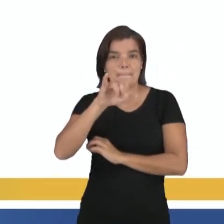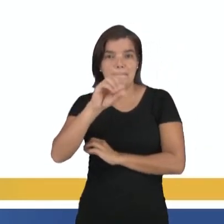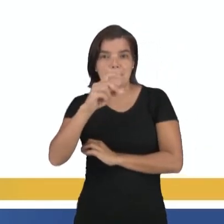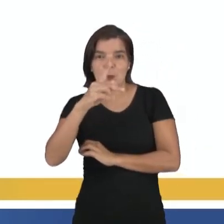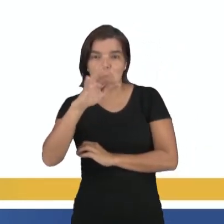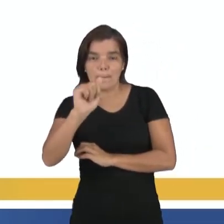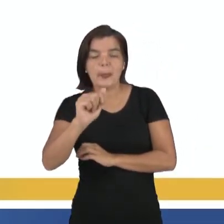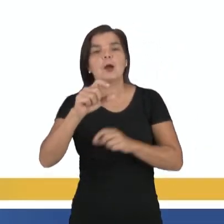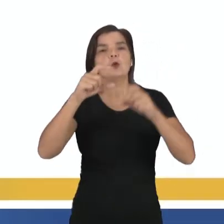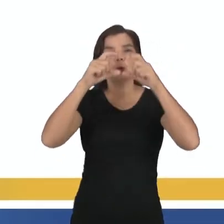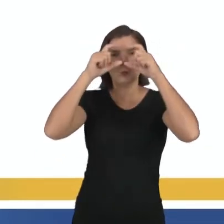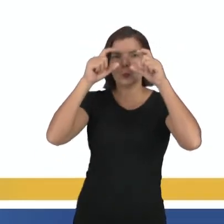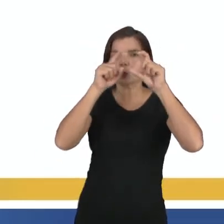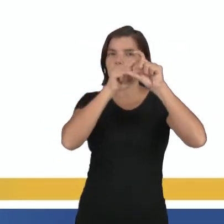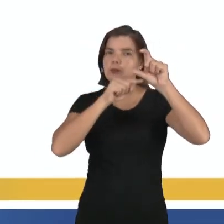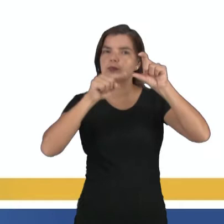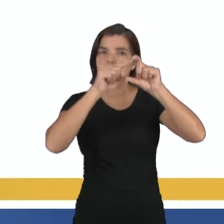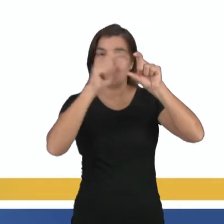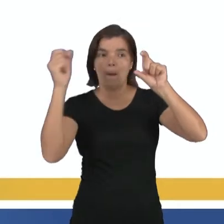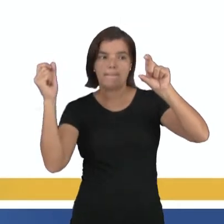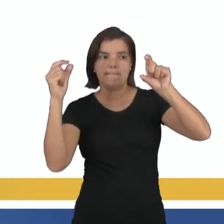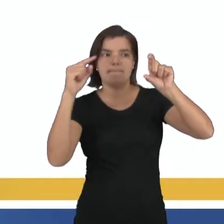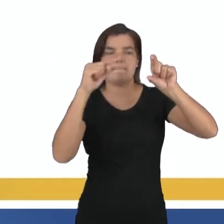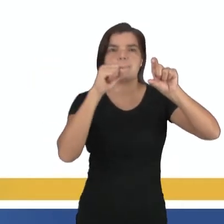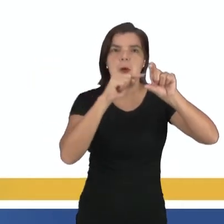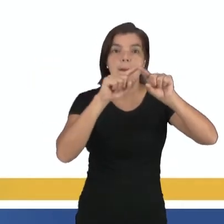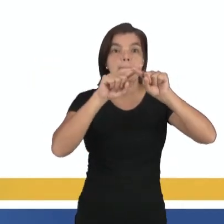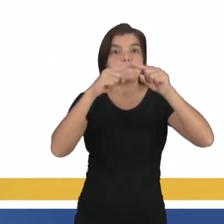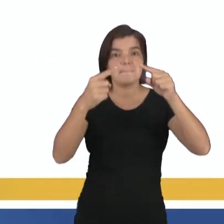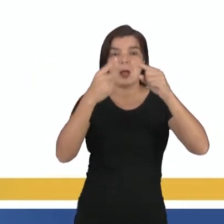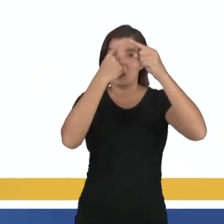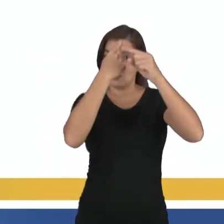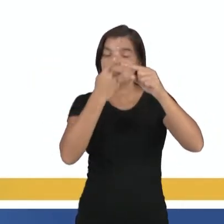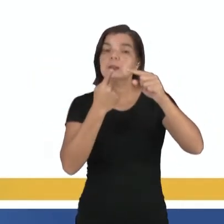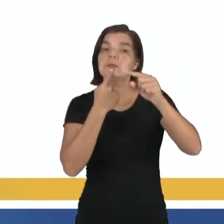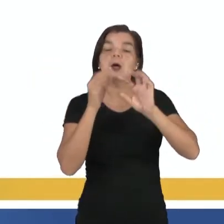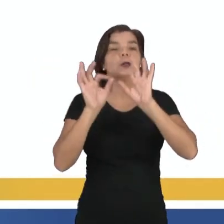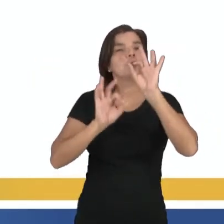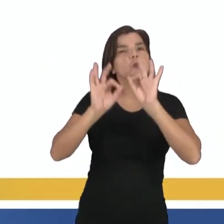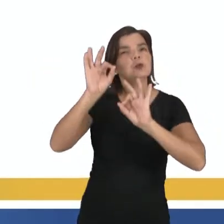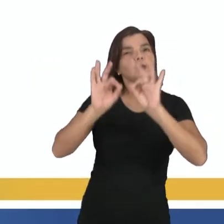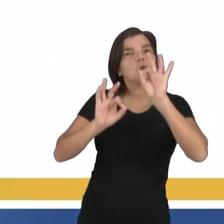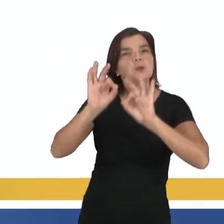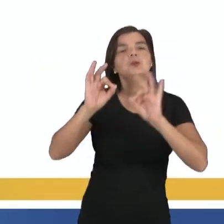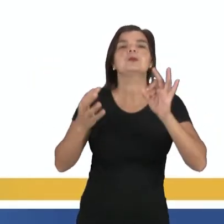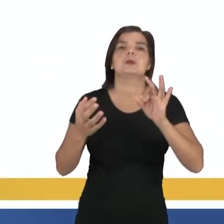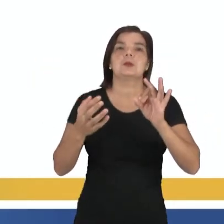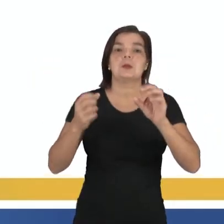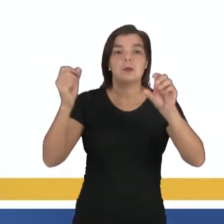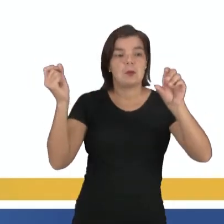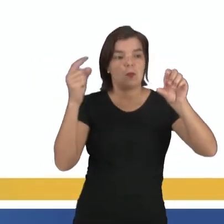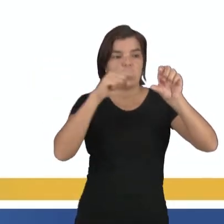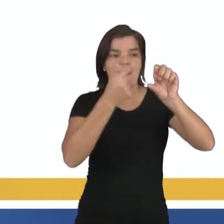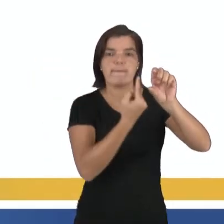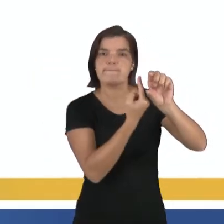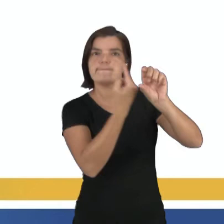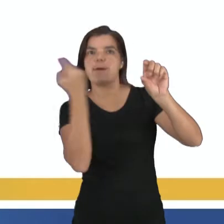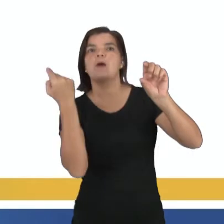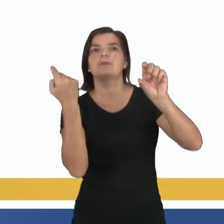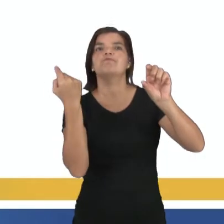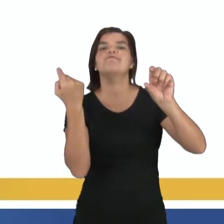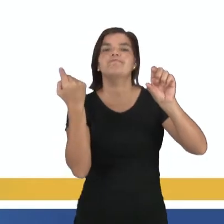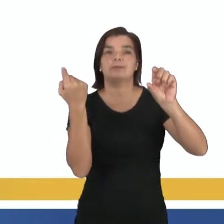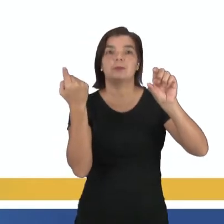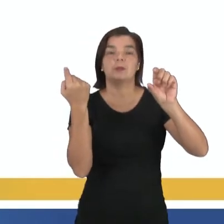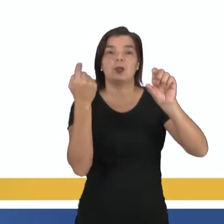lente, os raios de luz vão ser incididos nessa lente, porém a imagem vai ser formada, esses raios vão voltar, então vai ser formado